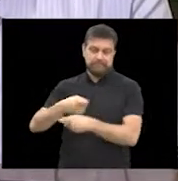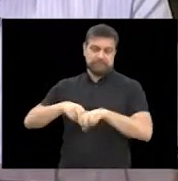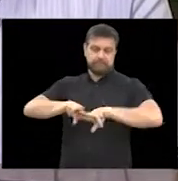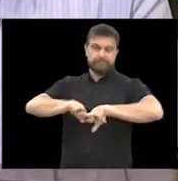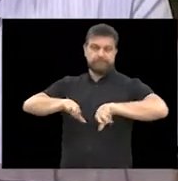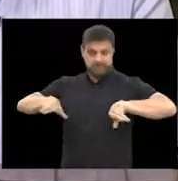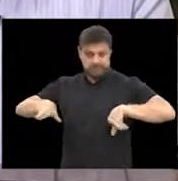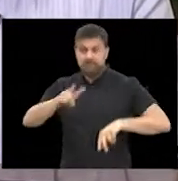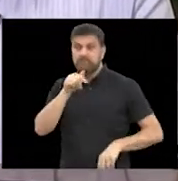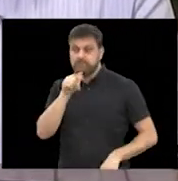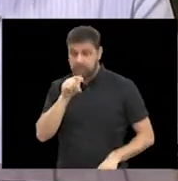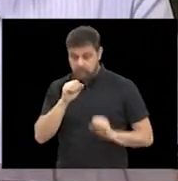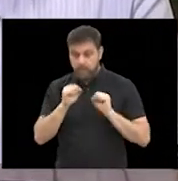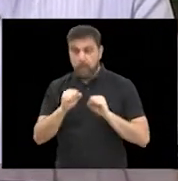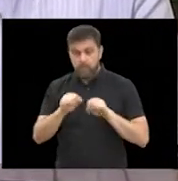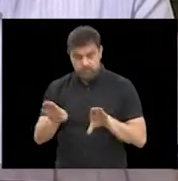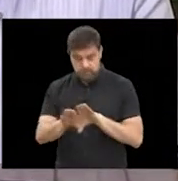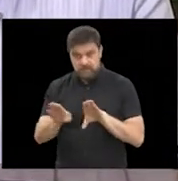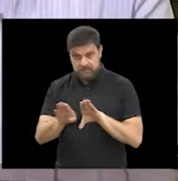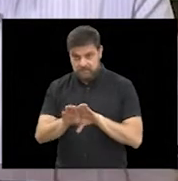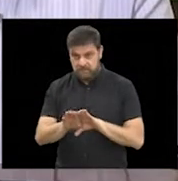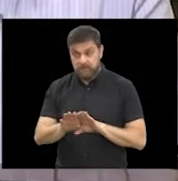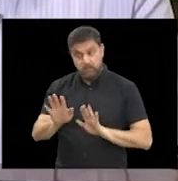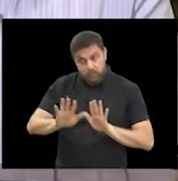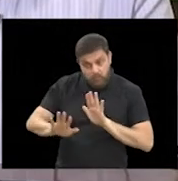bactérias também. Então,